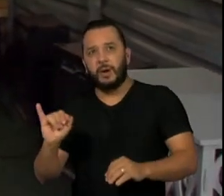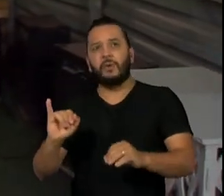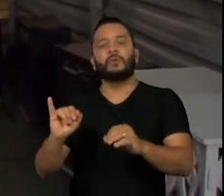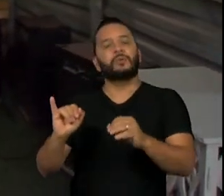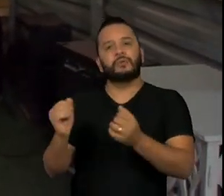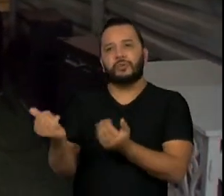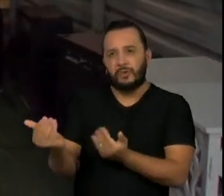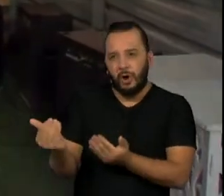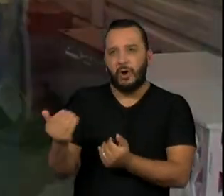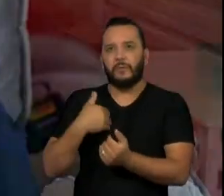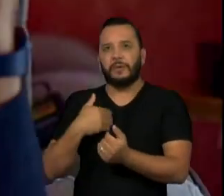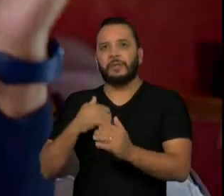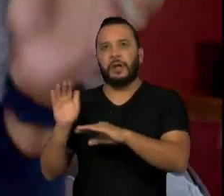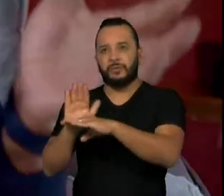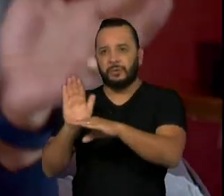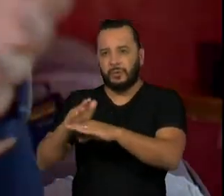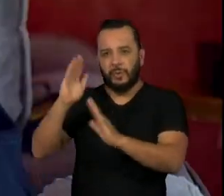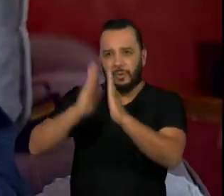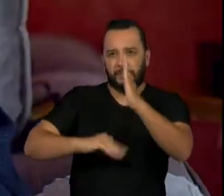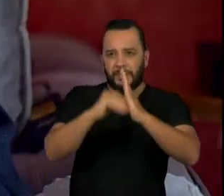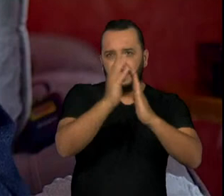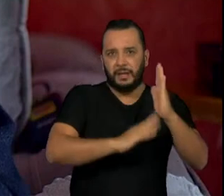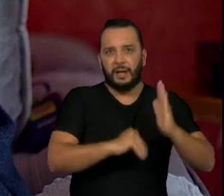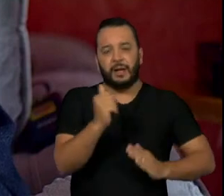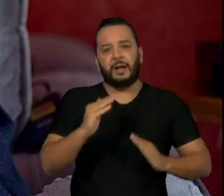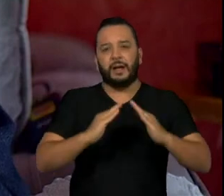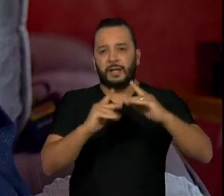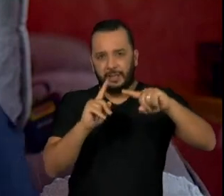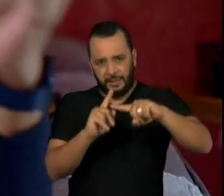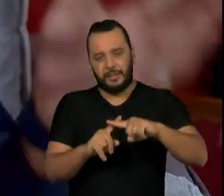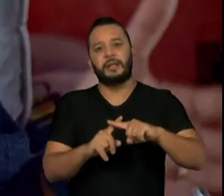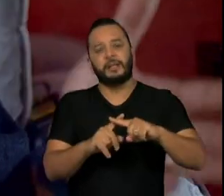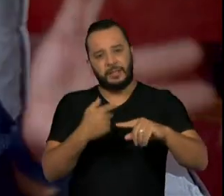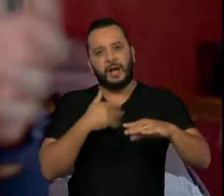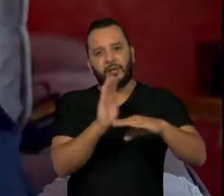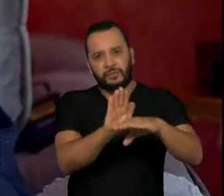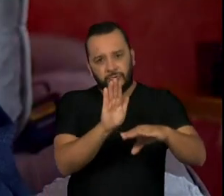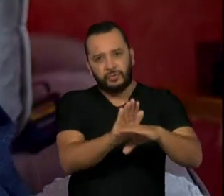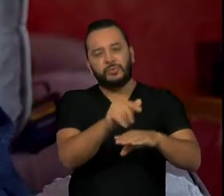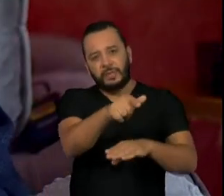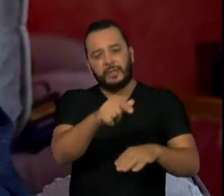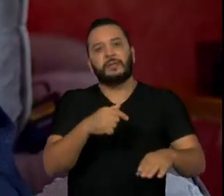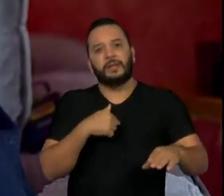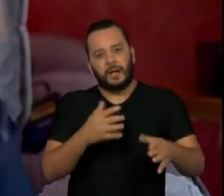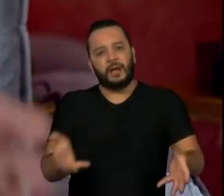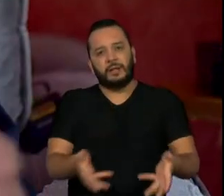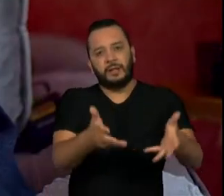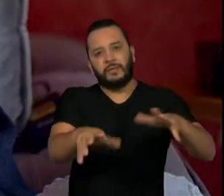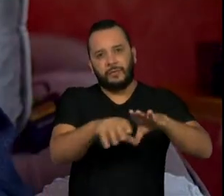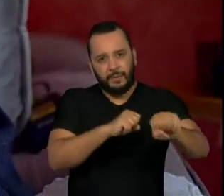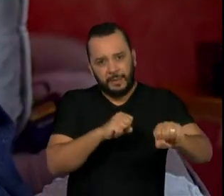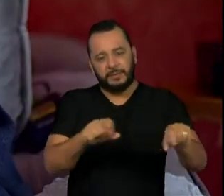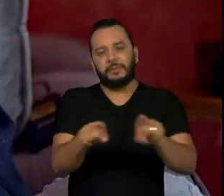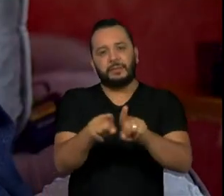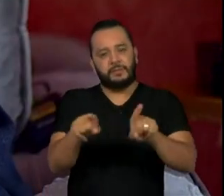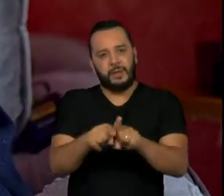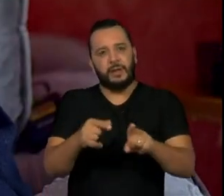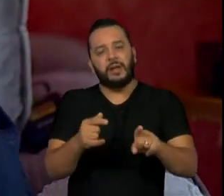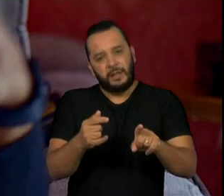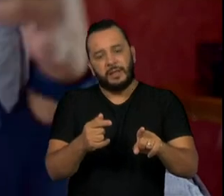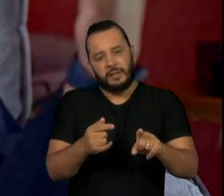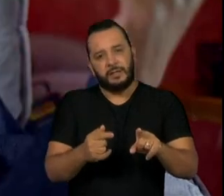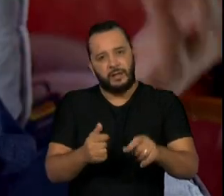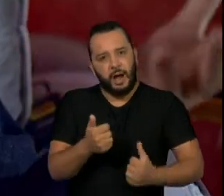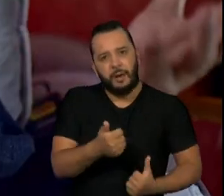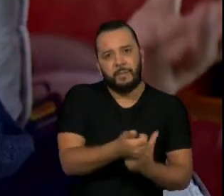de pallet, volta a pintar. A igreja acolhe, a igreja dá formação, a igreja dá apoio, a